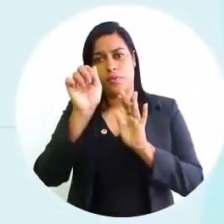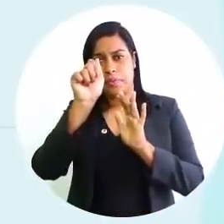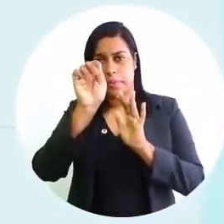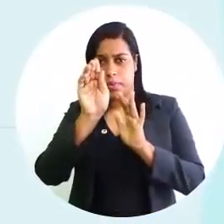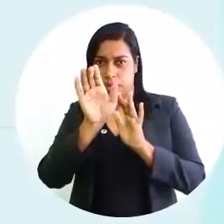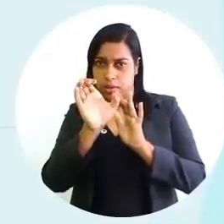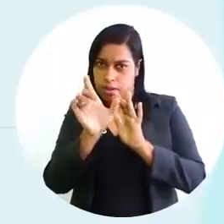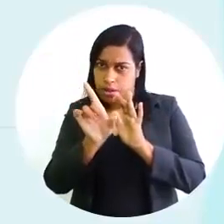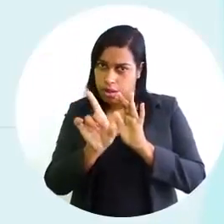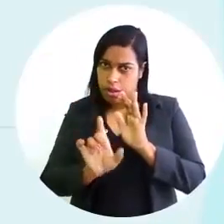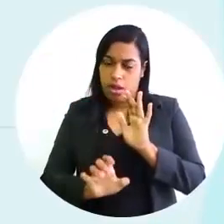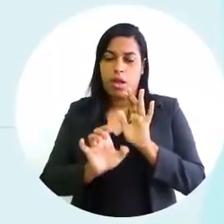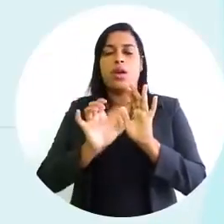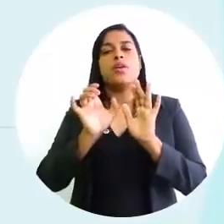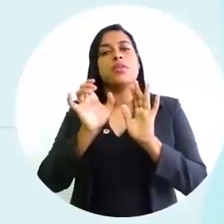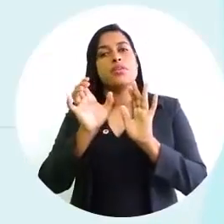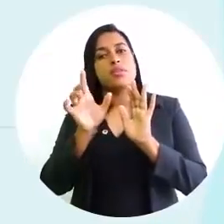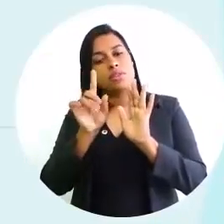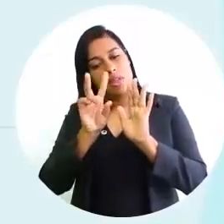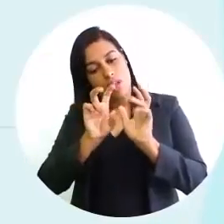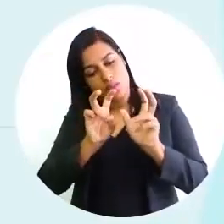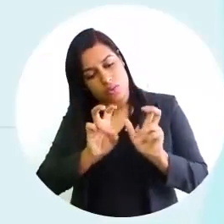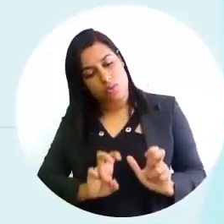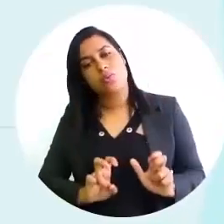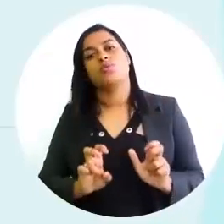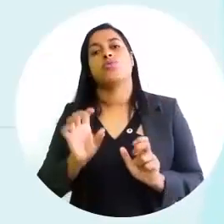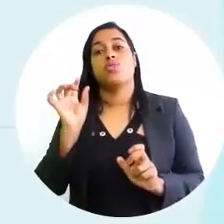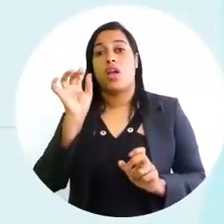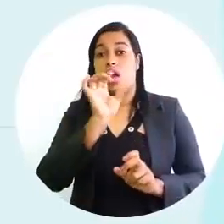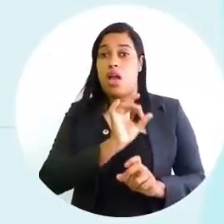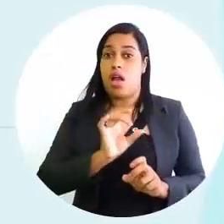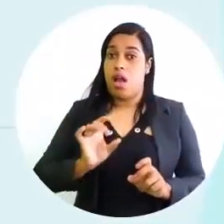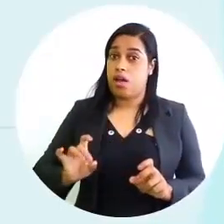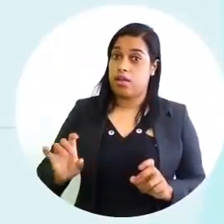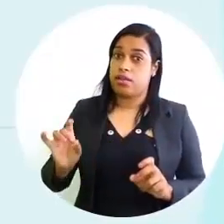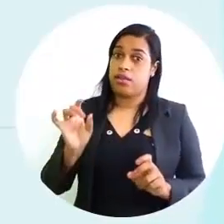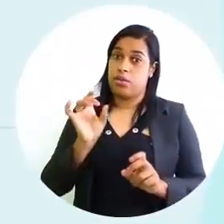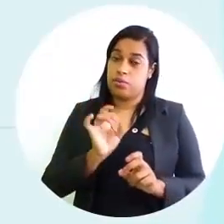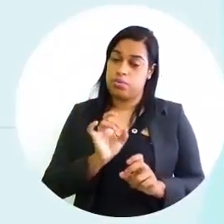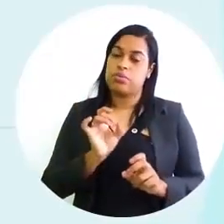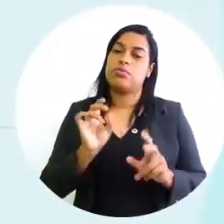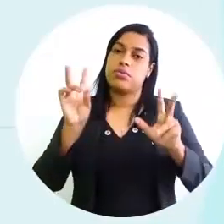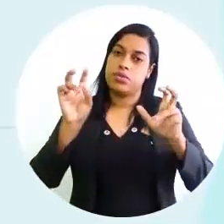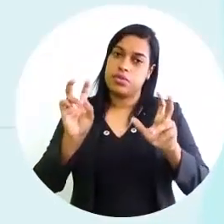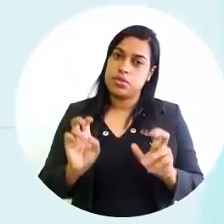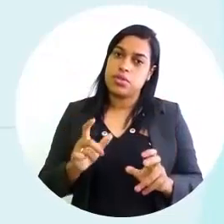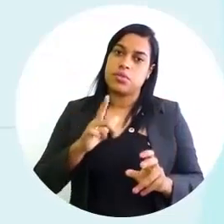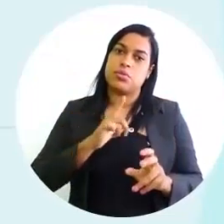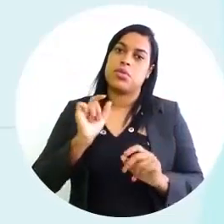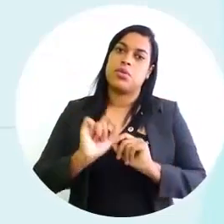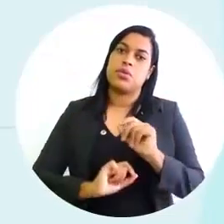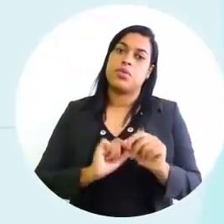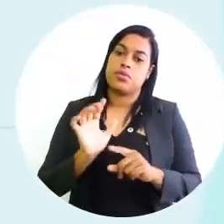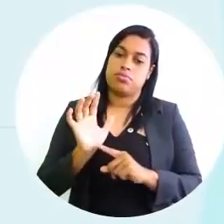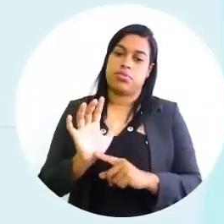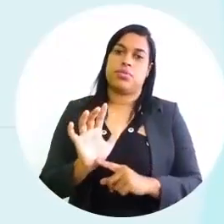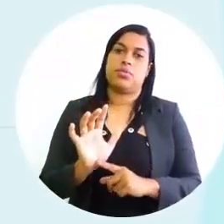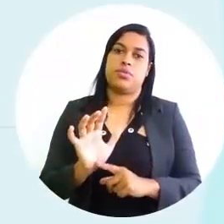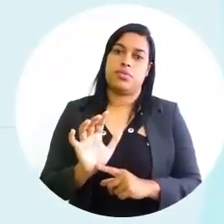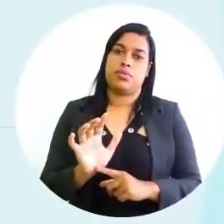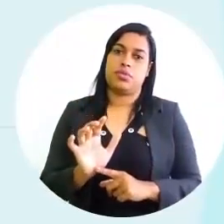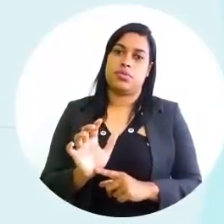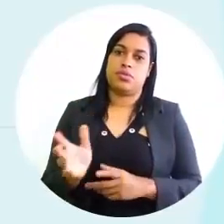de assuntos. Só que dentro de cada termo, na ocorrência de cada um dos termos, vão aparecer